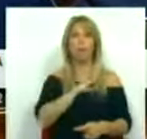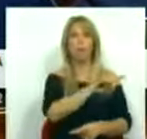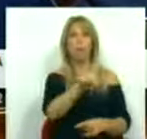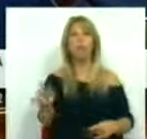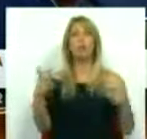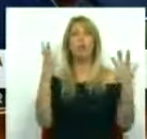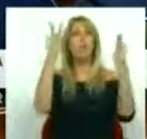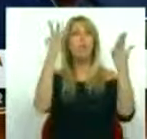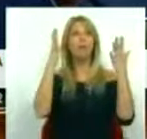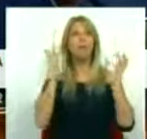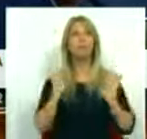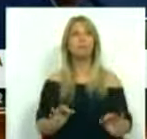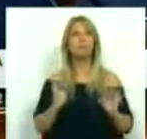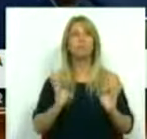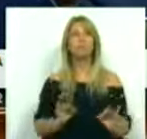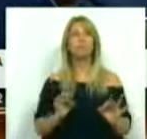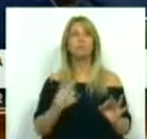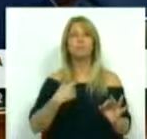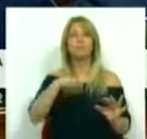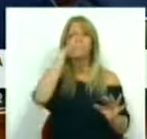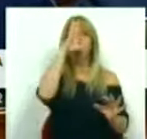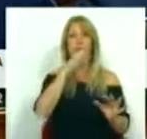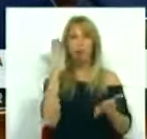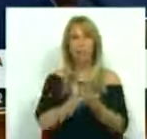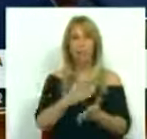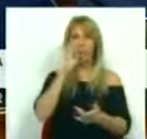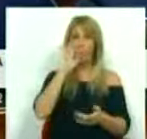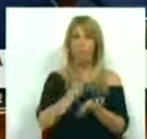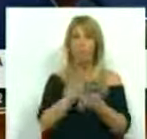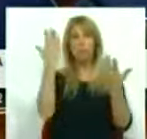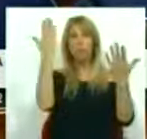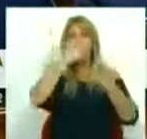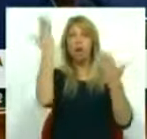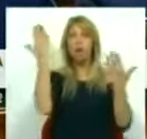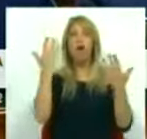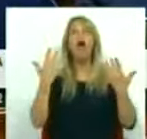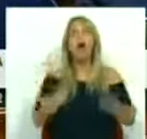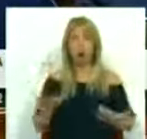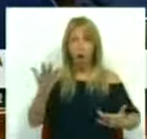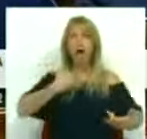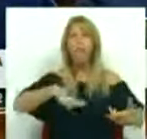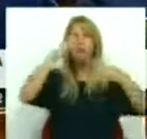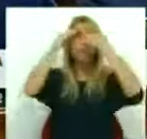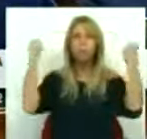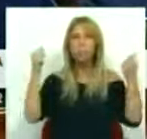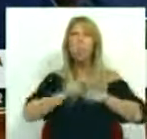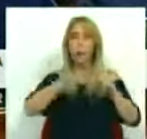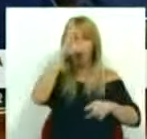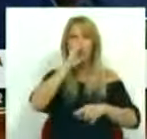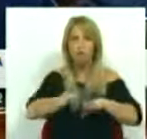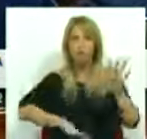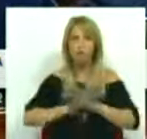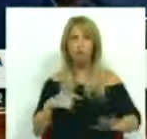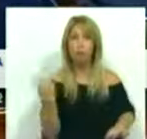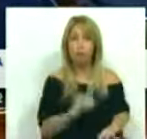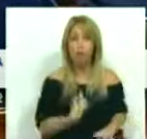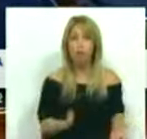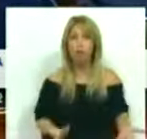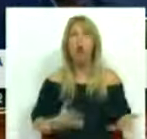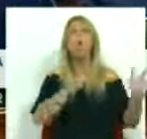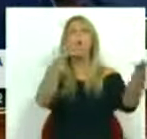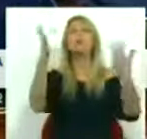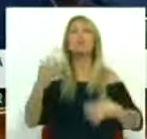aplaudiram efusivamente o último Governo até ao último dia. E agora querem esquecer-se o que é que esse Governo fez por nós. Onde é que